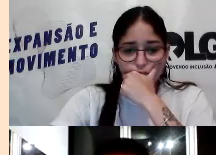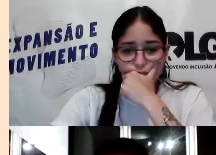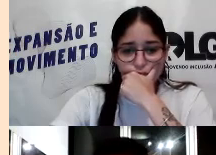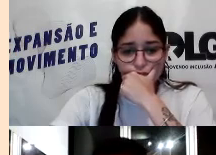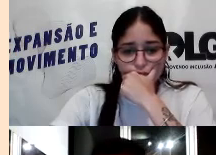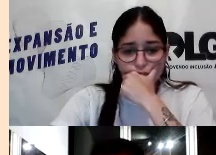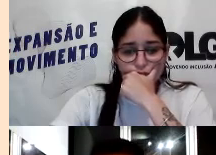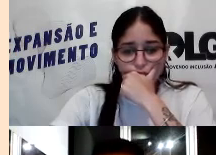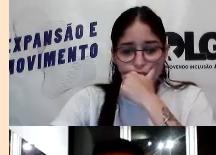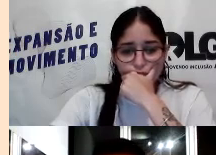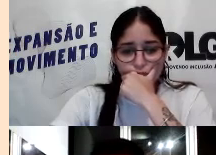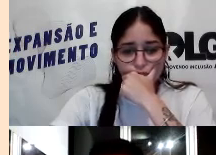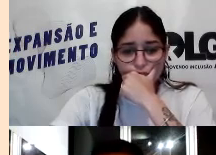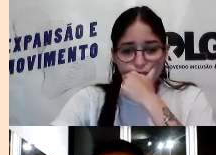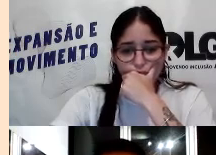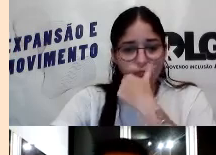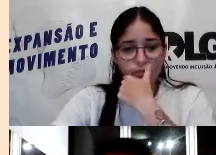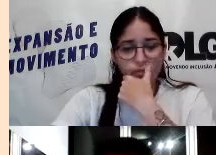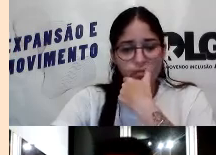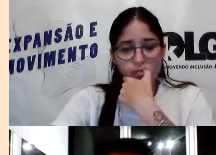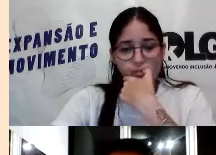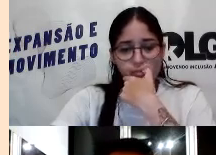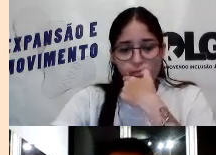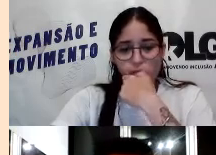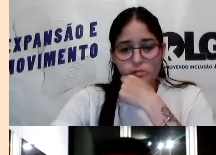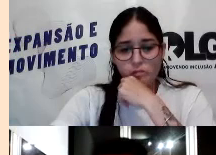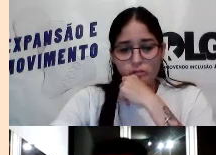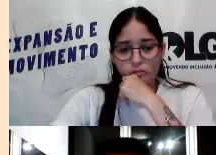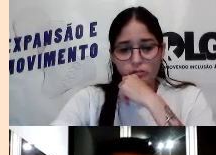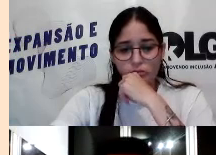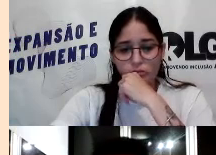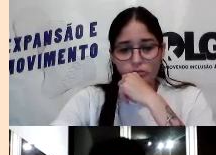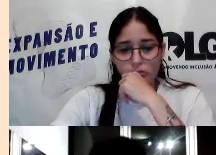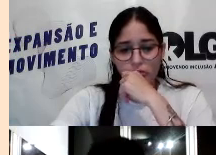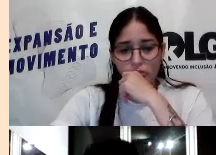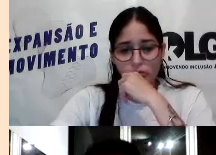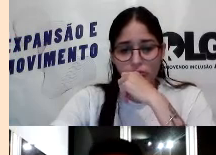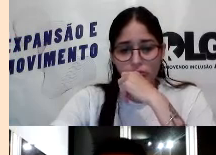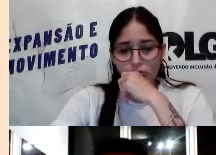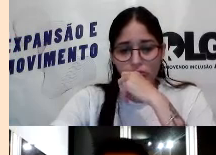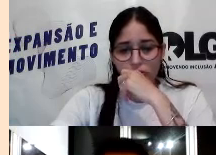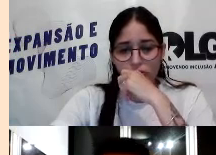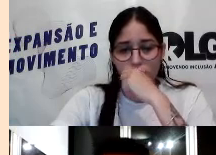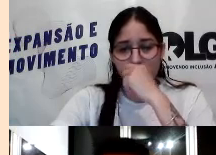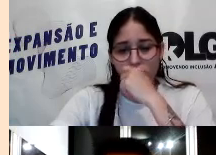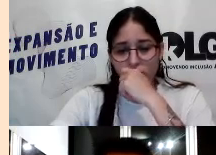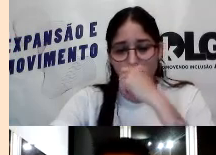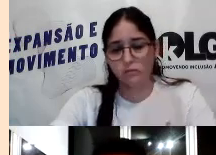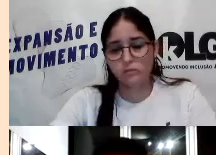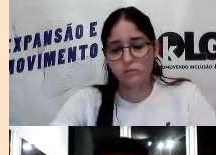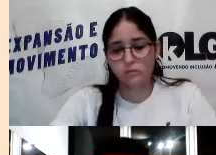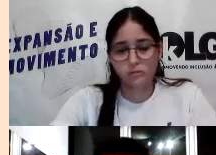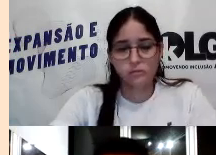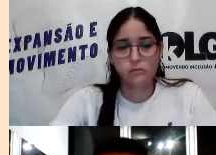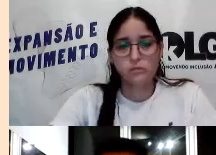tem aquele diagnóstico. Esse modelo médico vem sendo perpetuado há décadas, desde praticamente o início